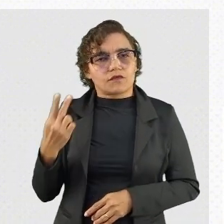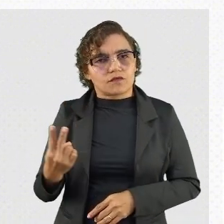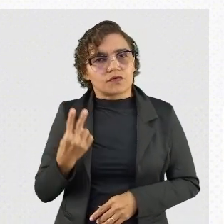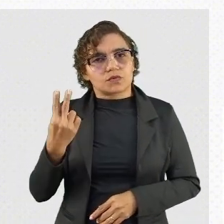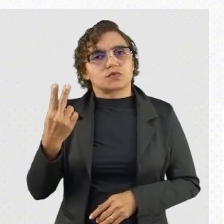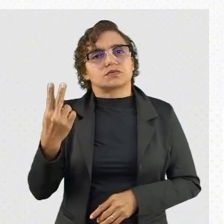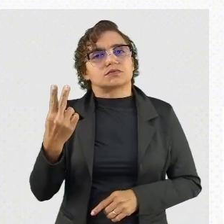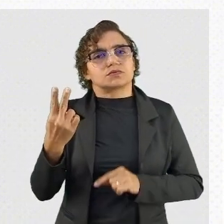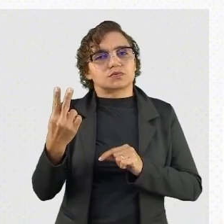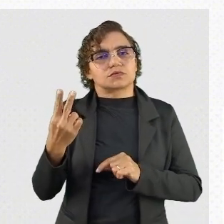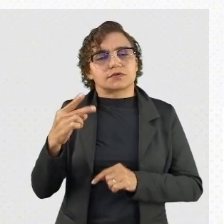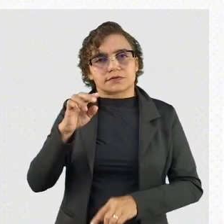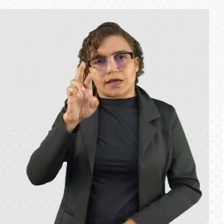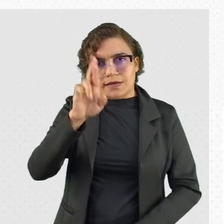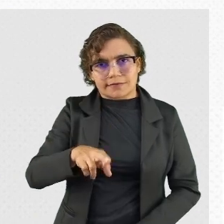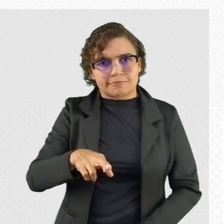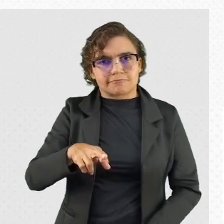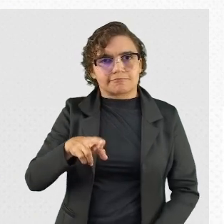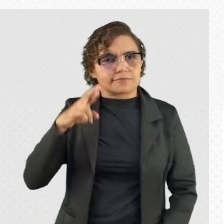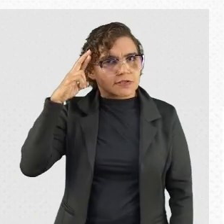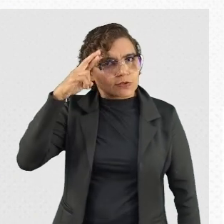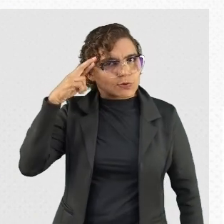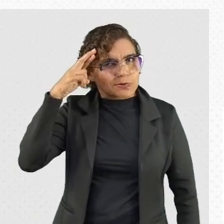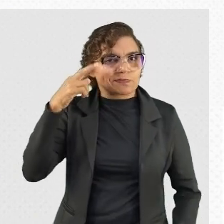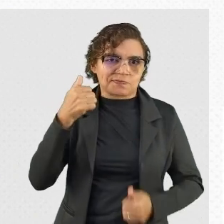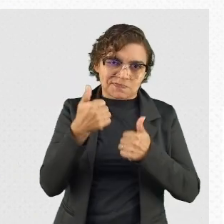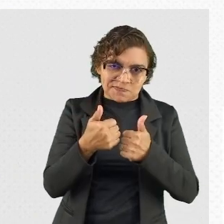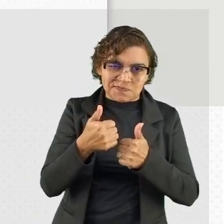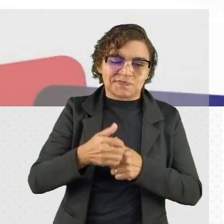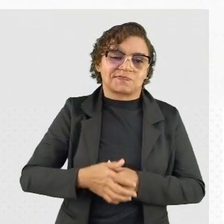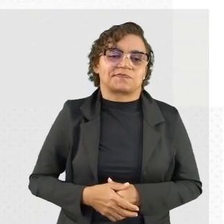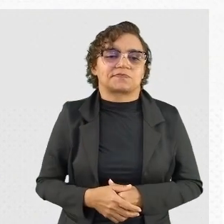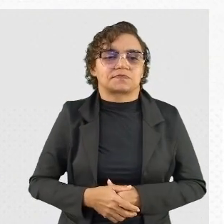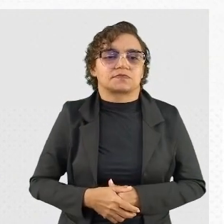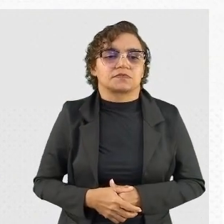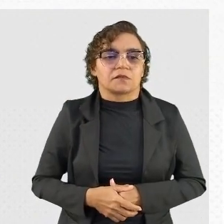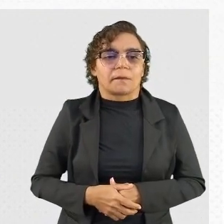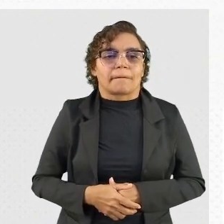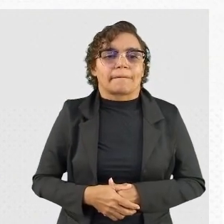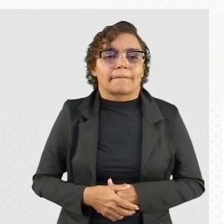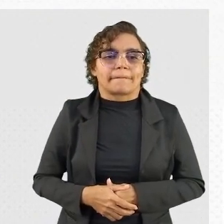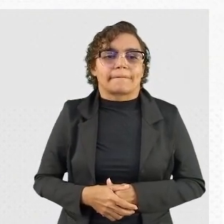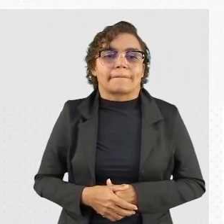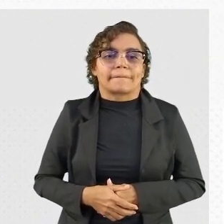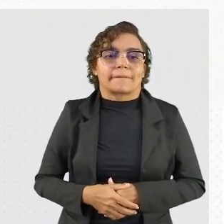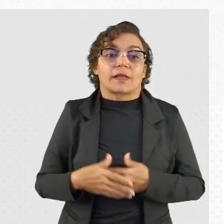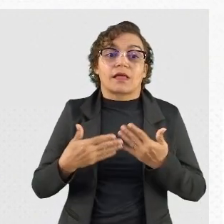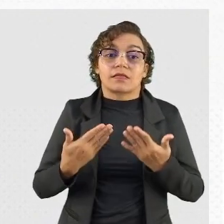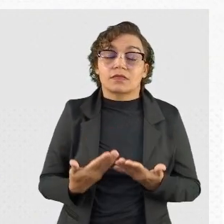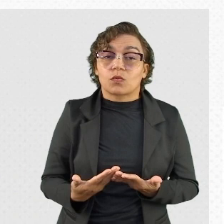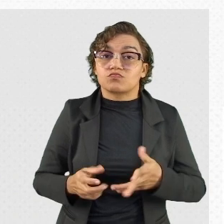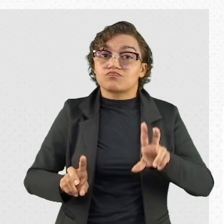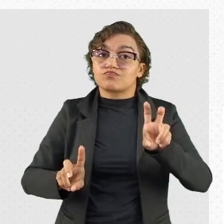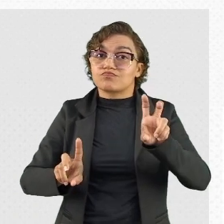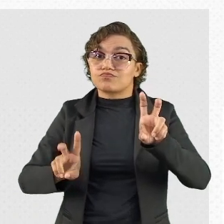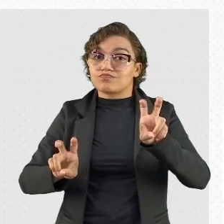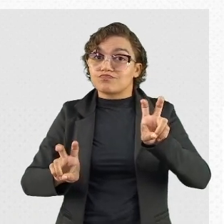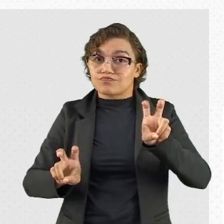valorização aqui da racionalidade. Ok? Então, vamos lá. A partir dessa